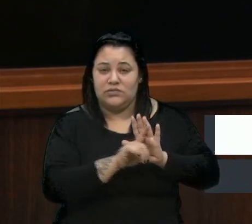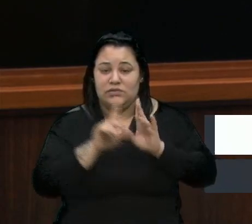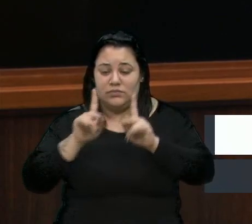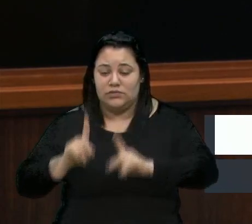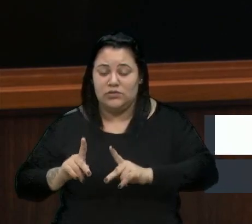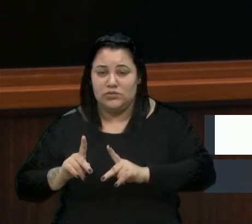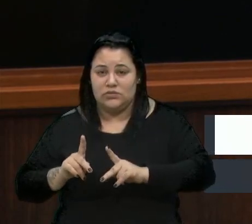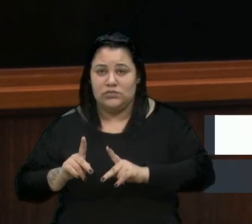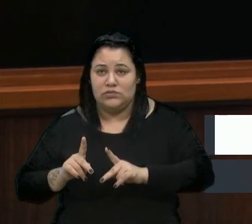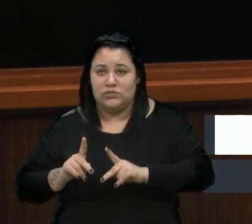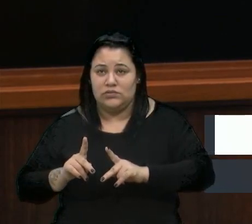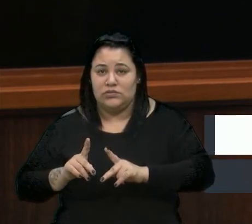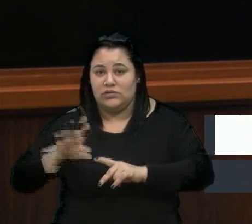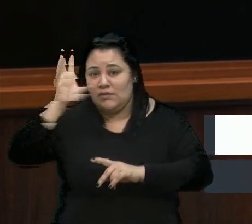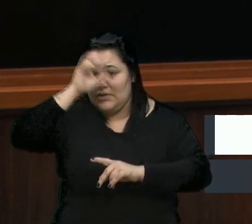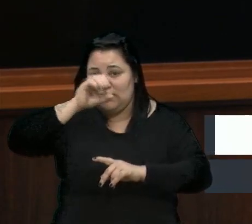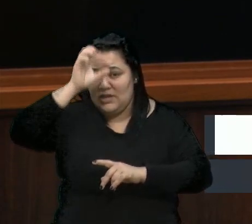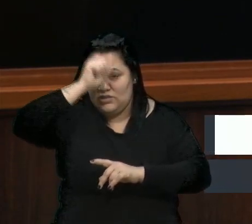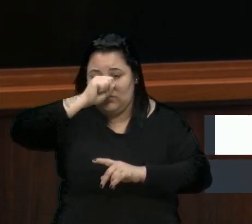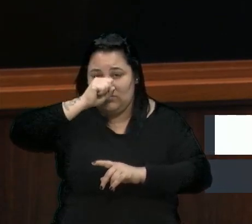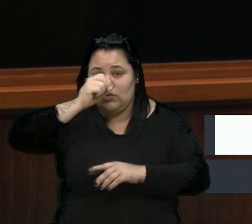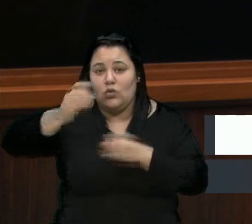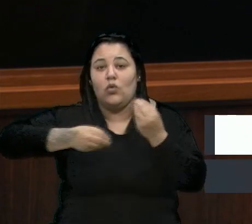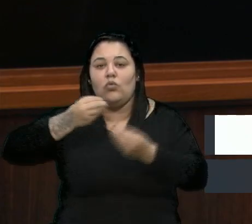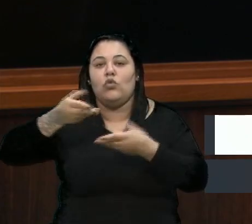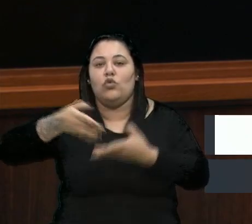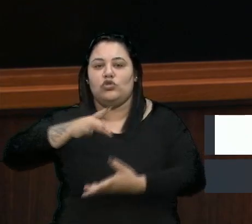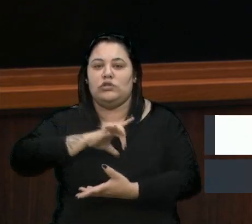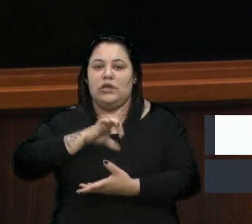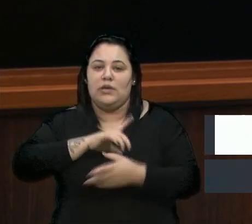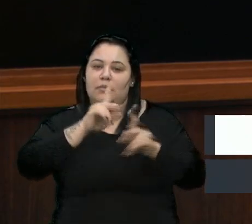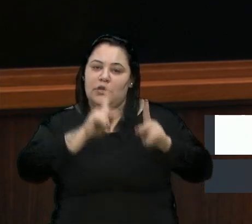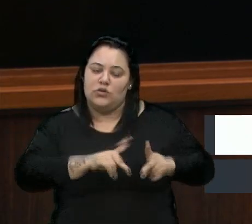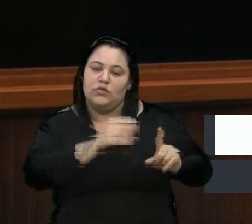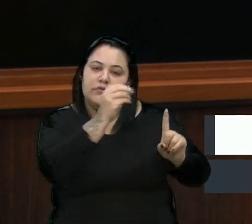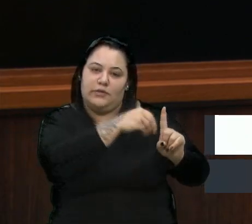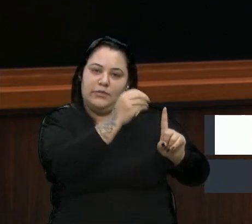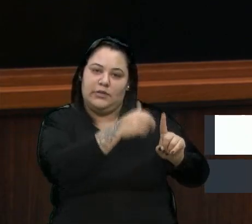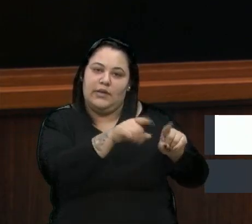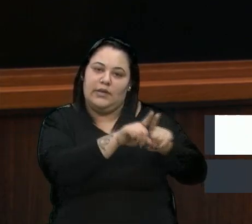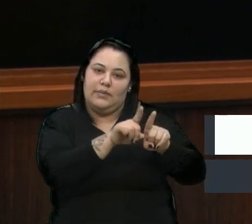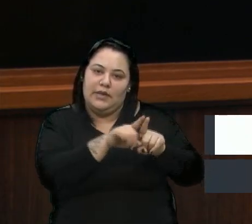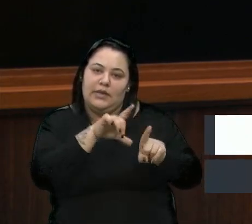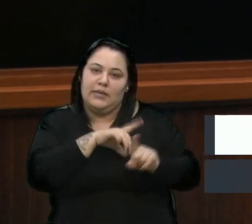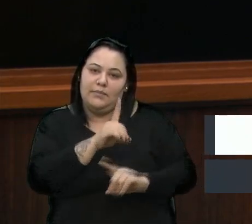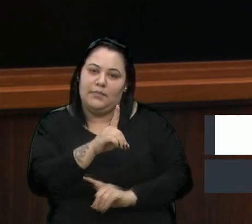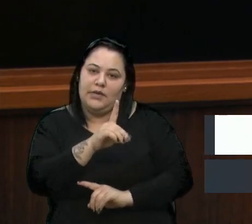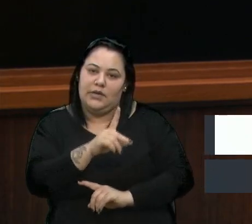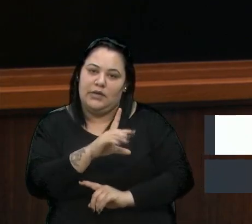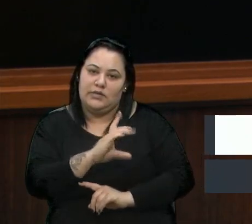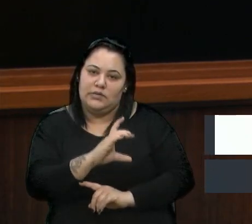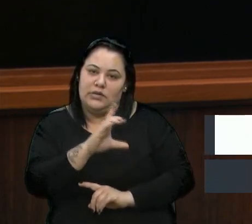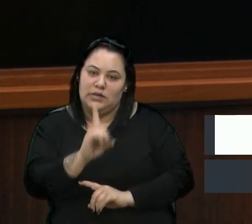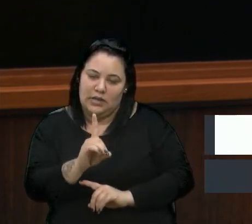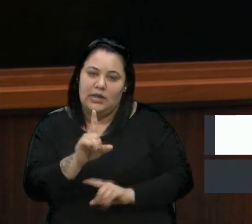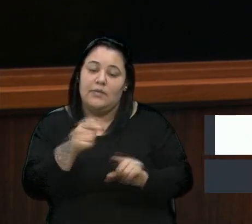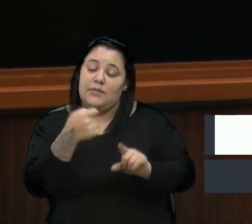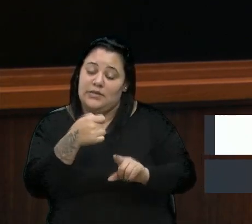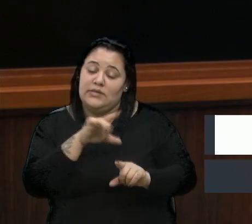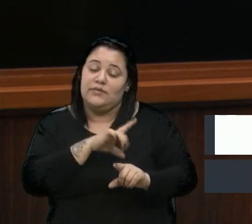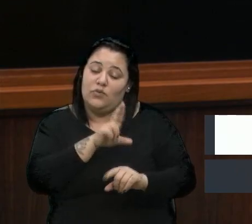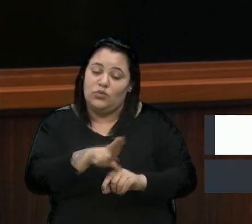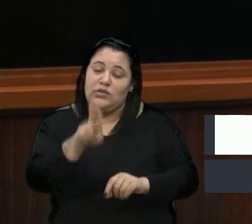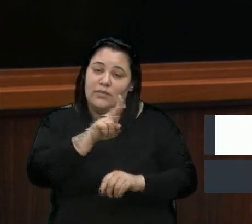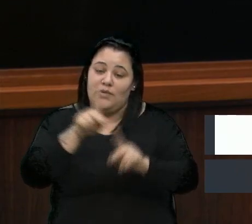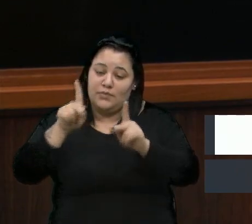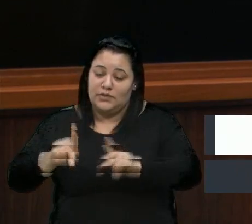pessoas da aprendizagem, como hoje tem pessoas em vulnerabilidade, tem PCD, seria para pessoas em situação